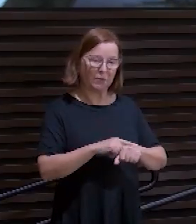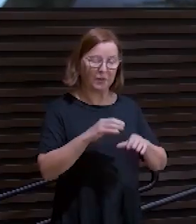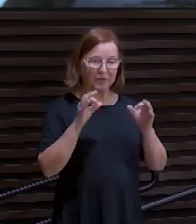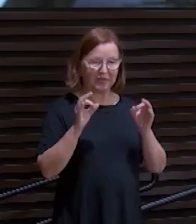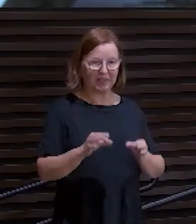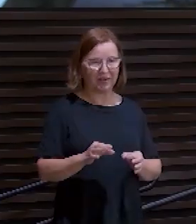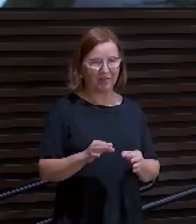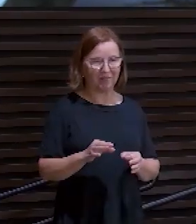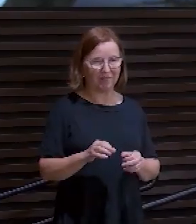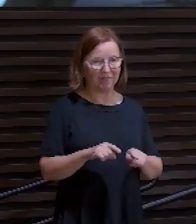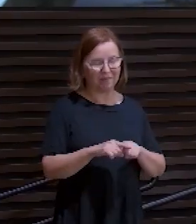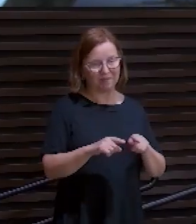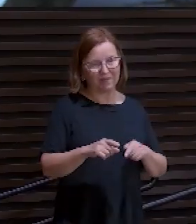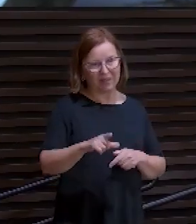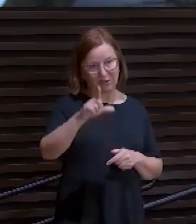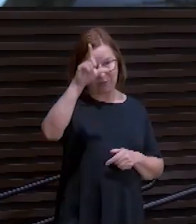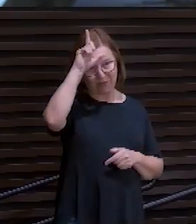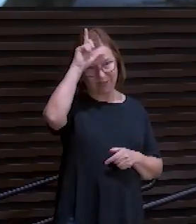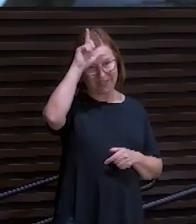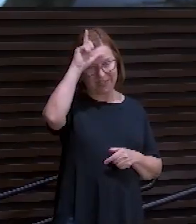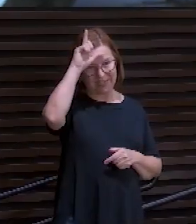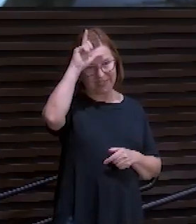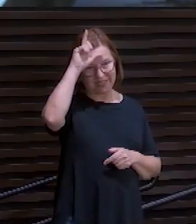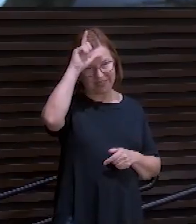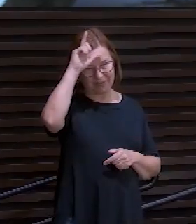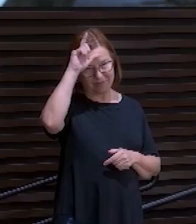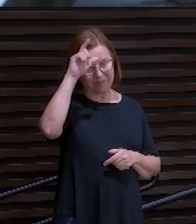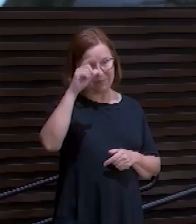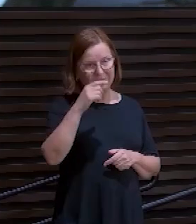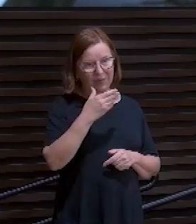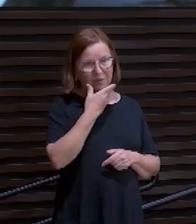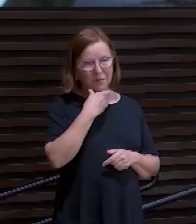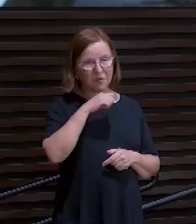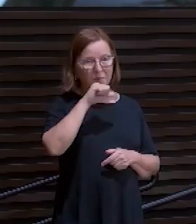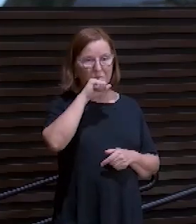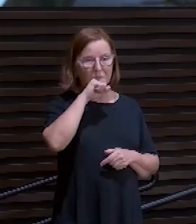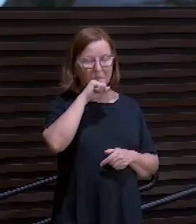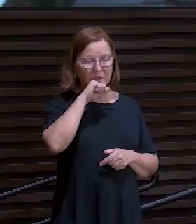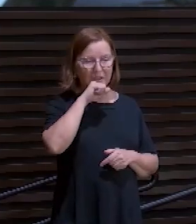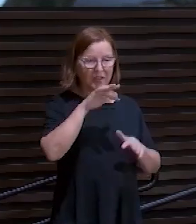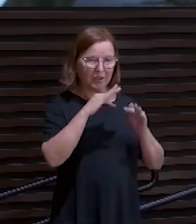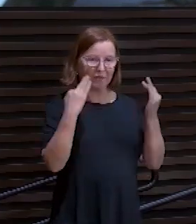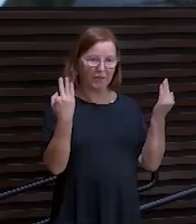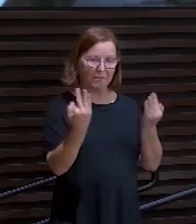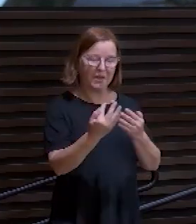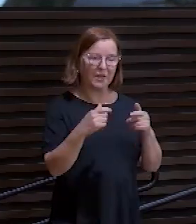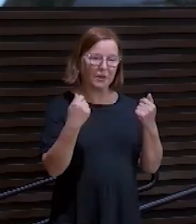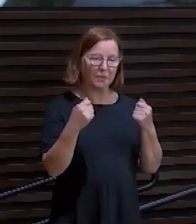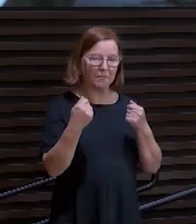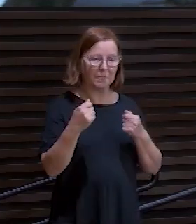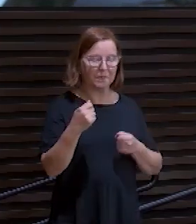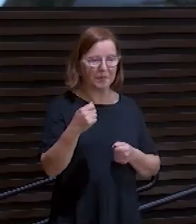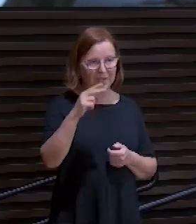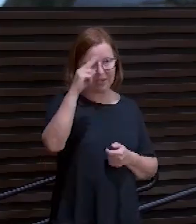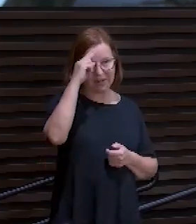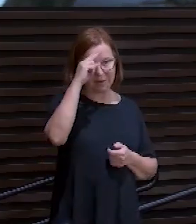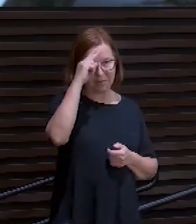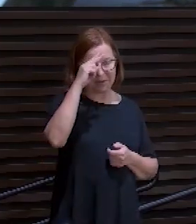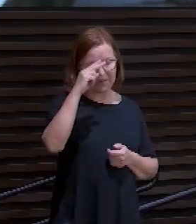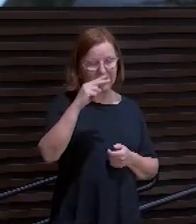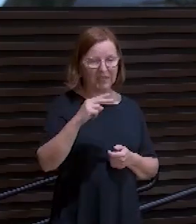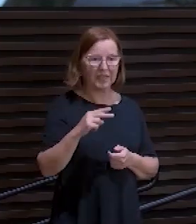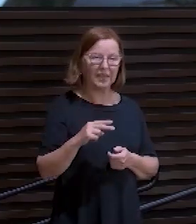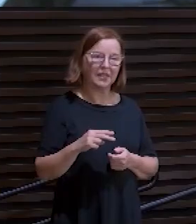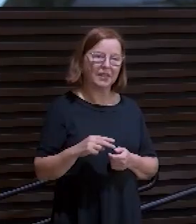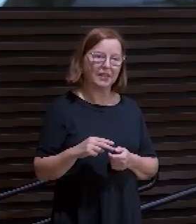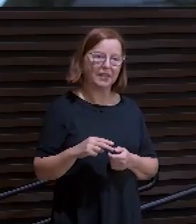Mas um líder, um pai de família, ele precisa lembrar que a preservação da intimidade da nossa casa é